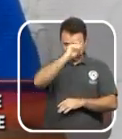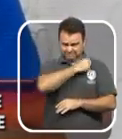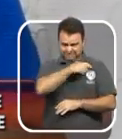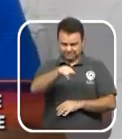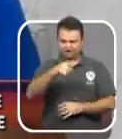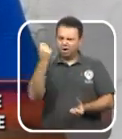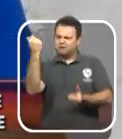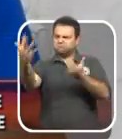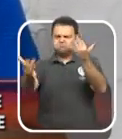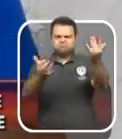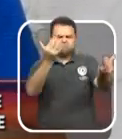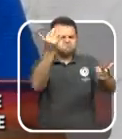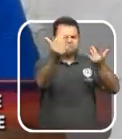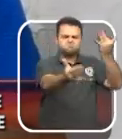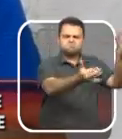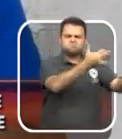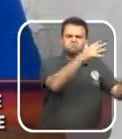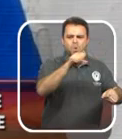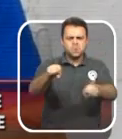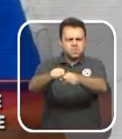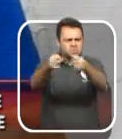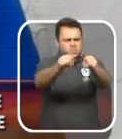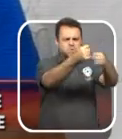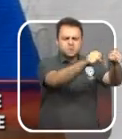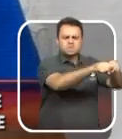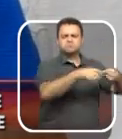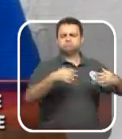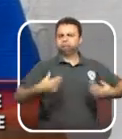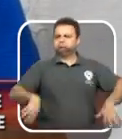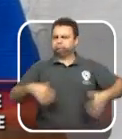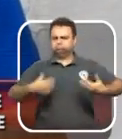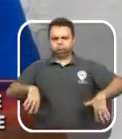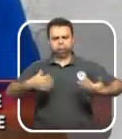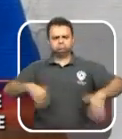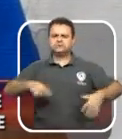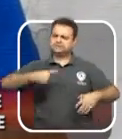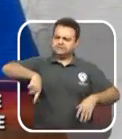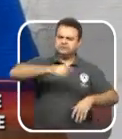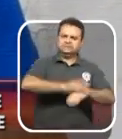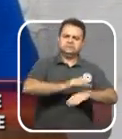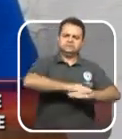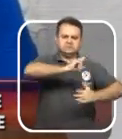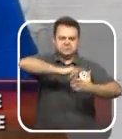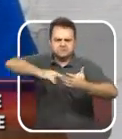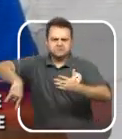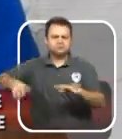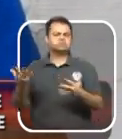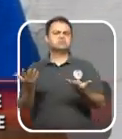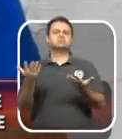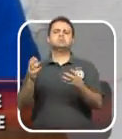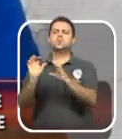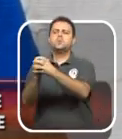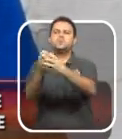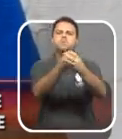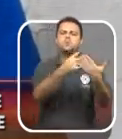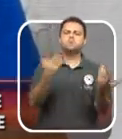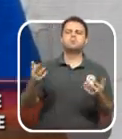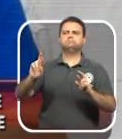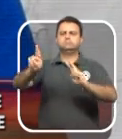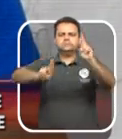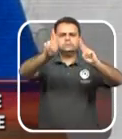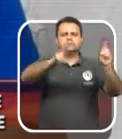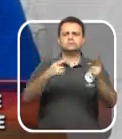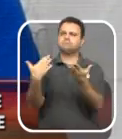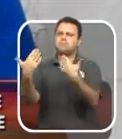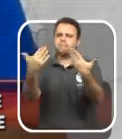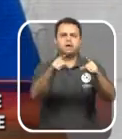fizemos, conseguimos que a Secretaria de Educação do município voltasse atrás e continuasse oferecendo o contraturno para os